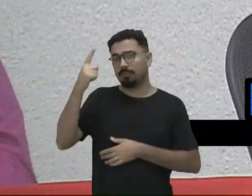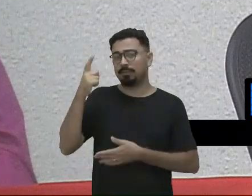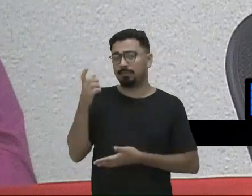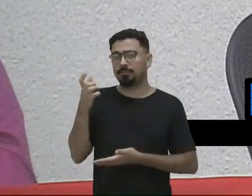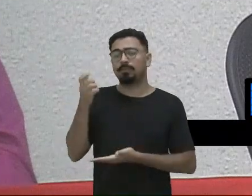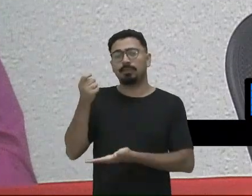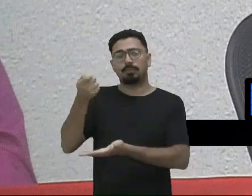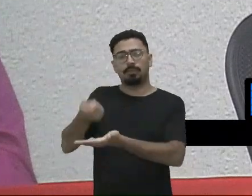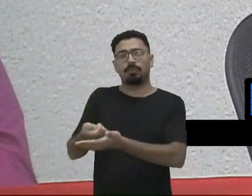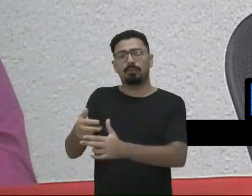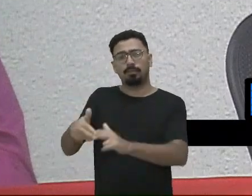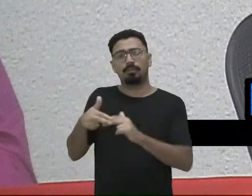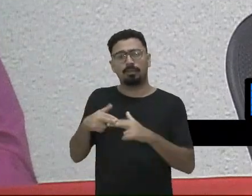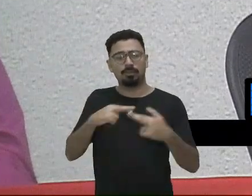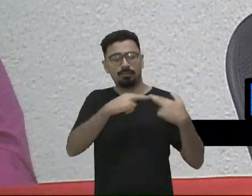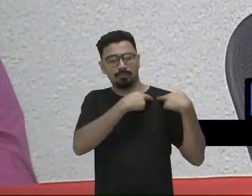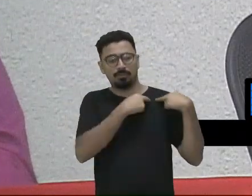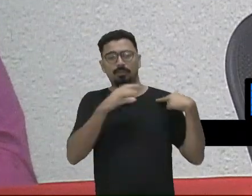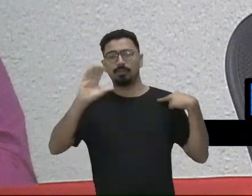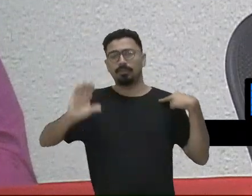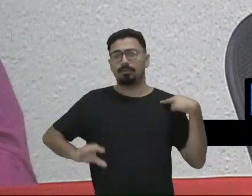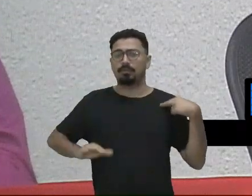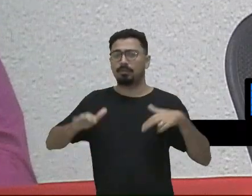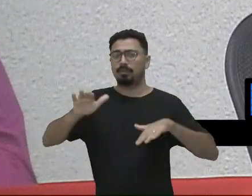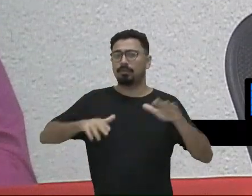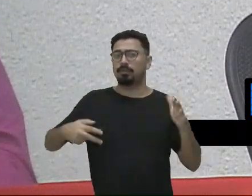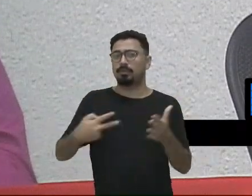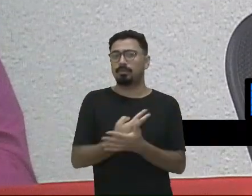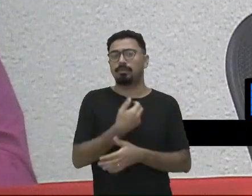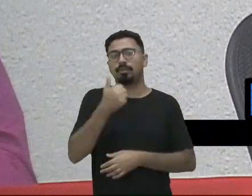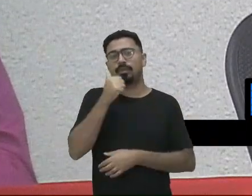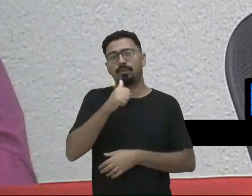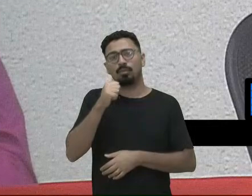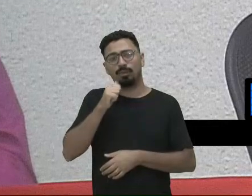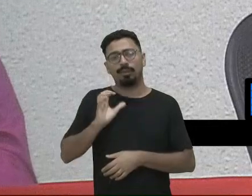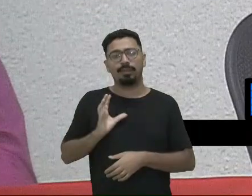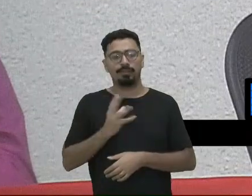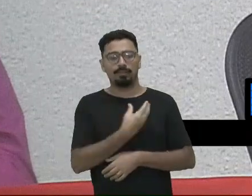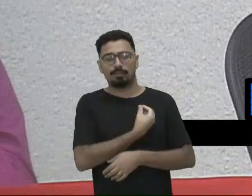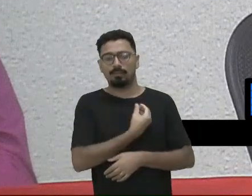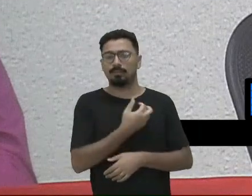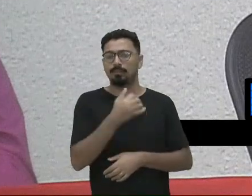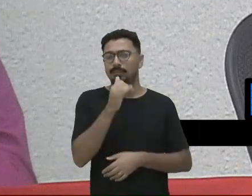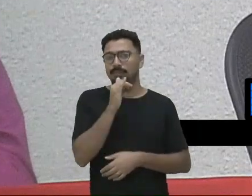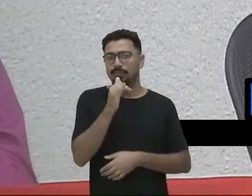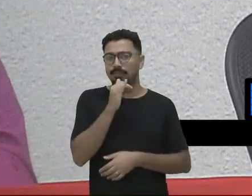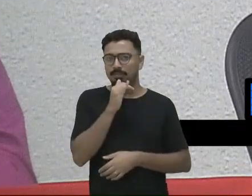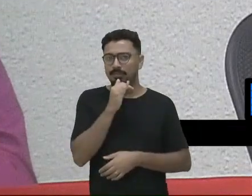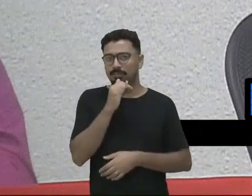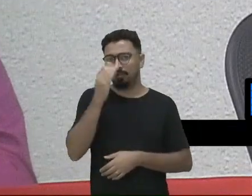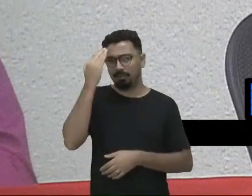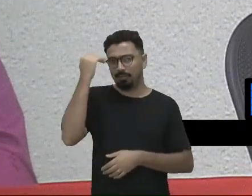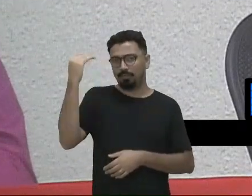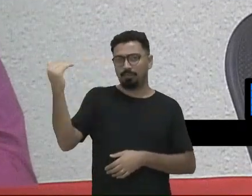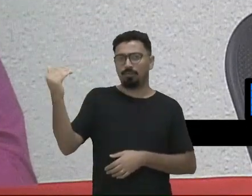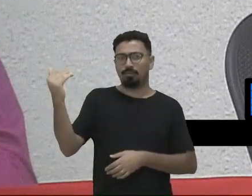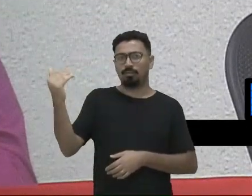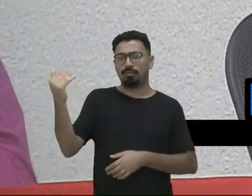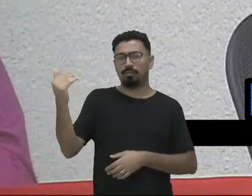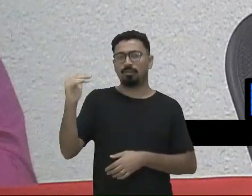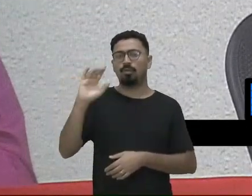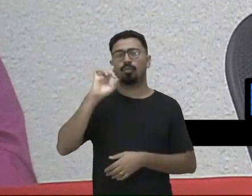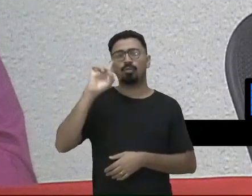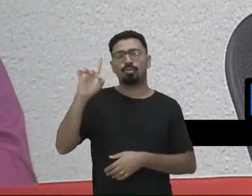responsabilidade civil. Existem diversos casos de mulheres trans, que, por exemplo, um que ficou famoso, agora não vou me lembrar a